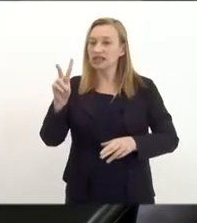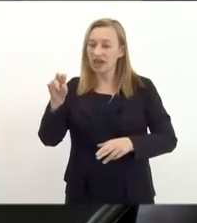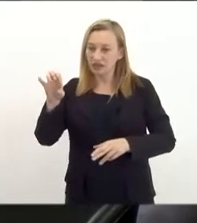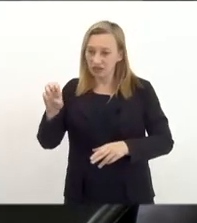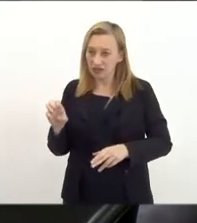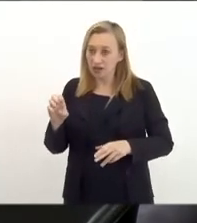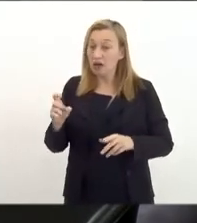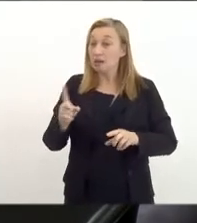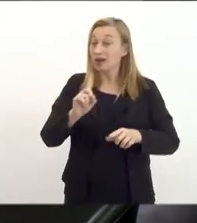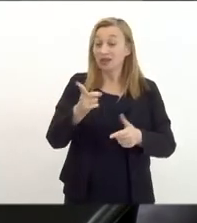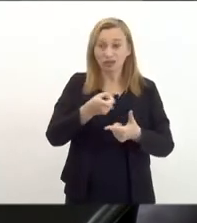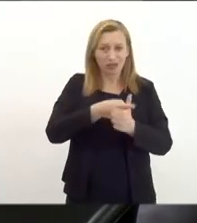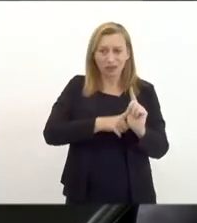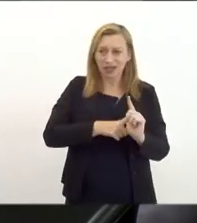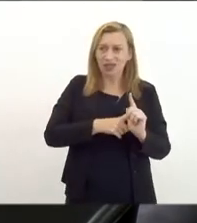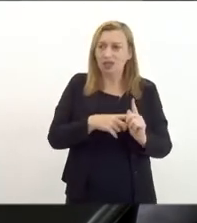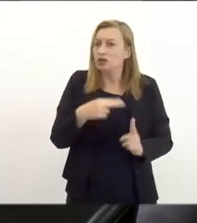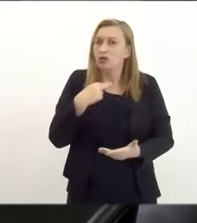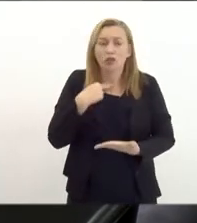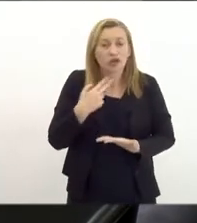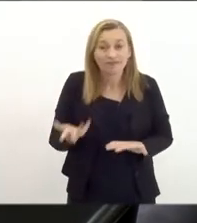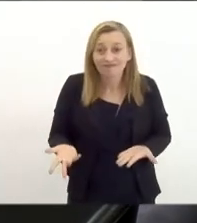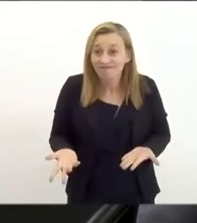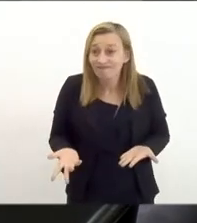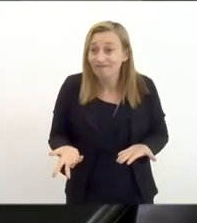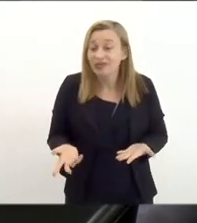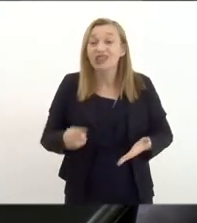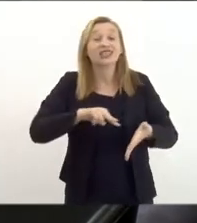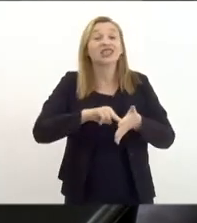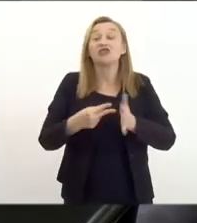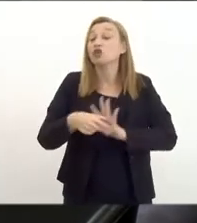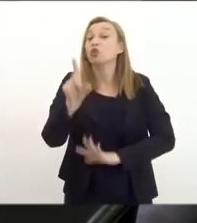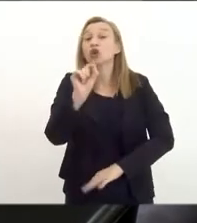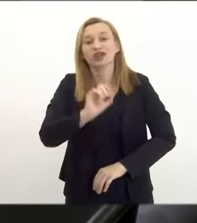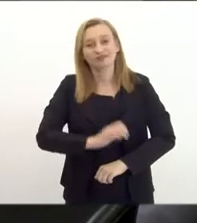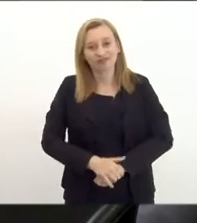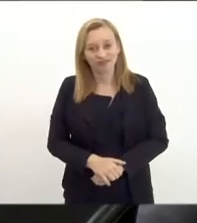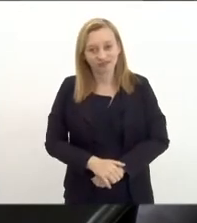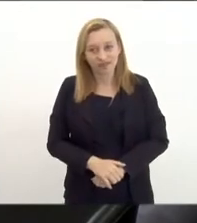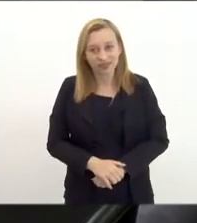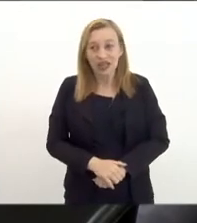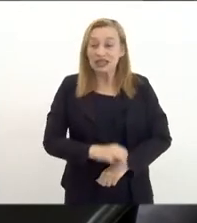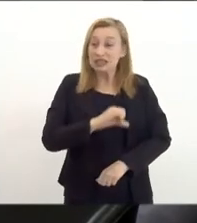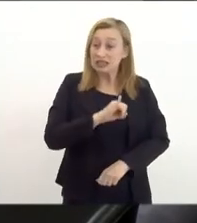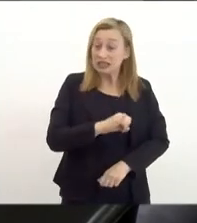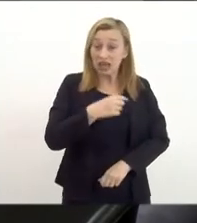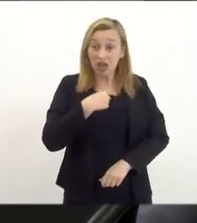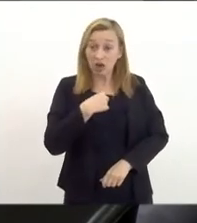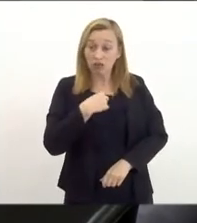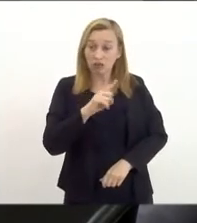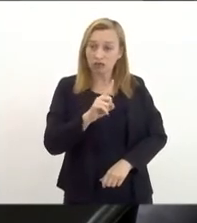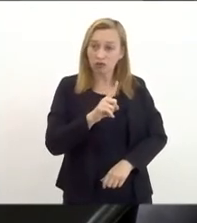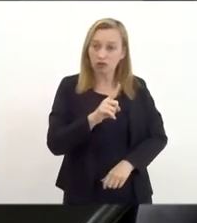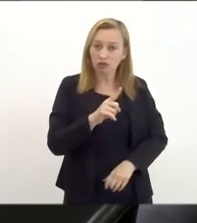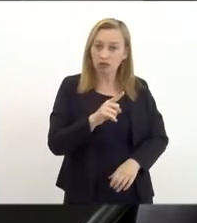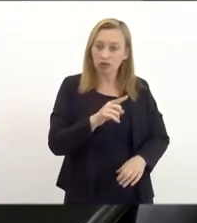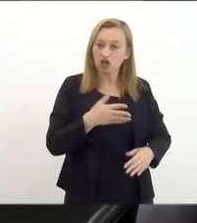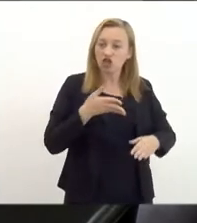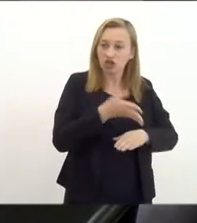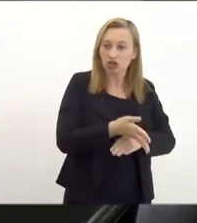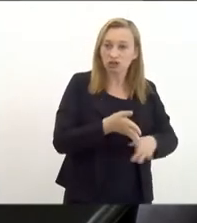dependente a gente não pode apostar o quê que isso significa se eu não passo pela fase